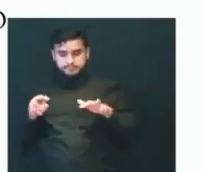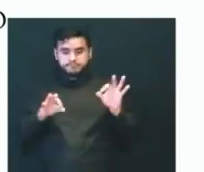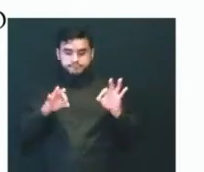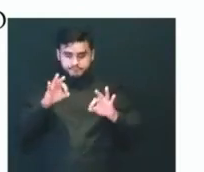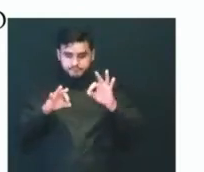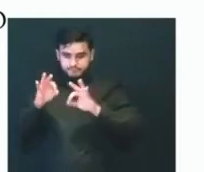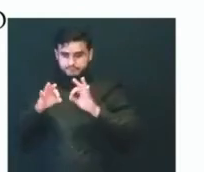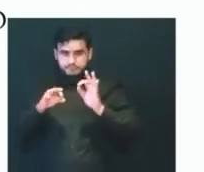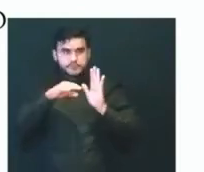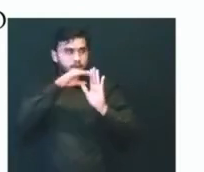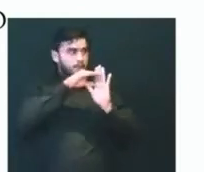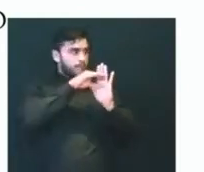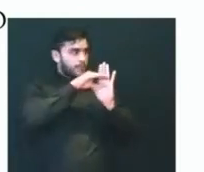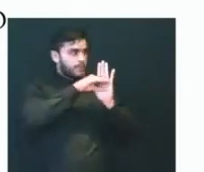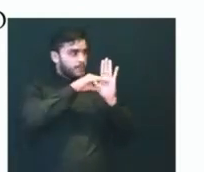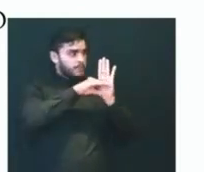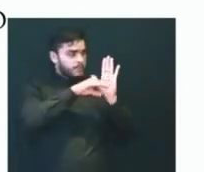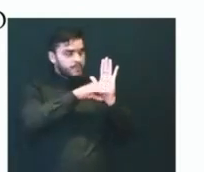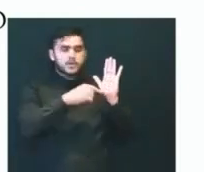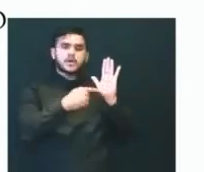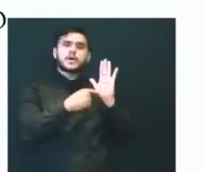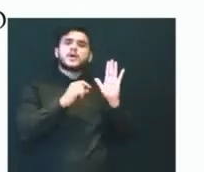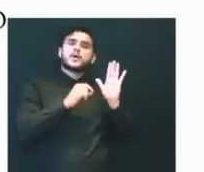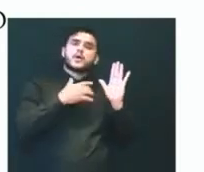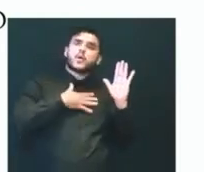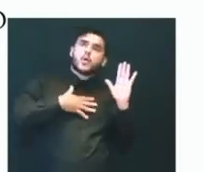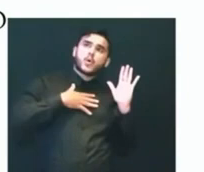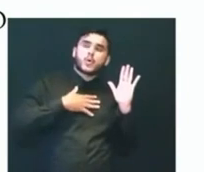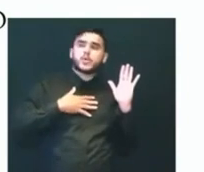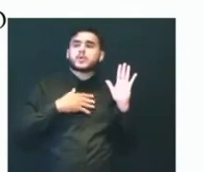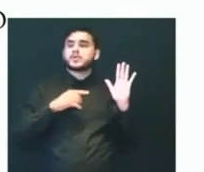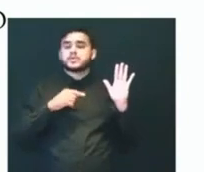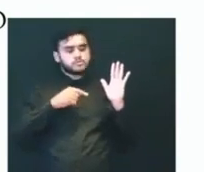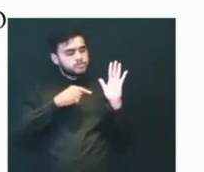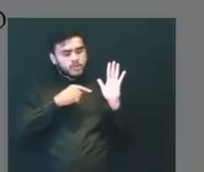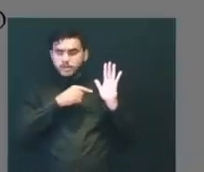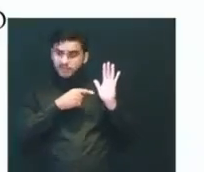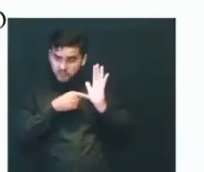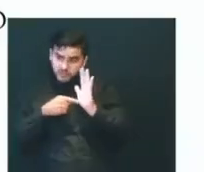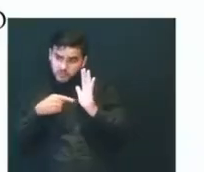receitas importantes, perguntando ao paciente o que é que ele gosta, o que ele não gosta, respeitando